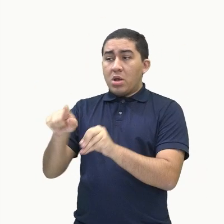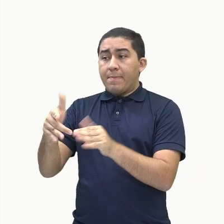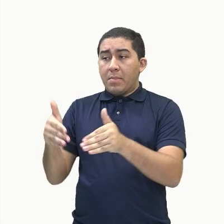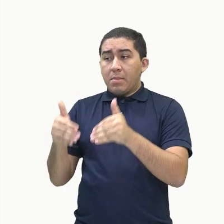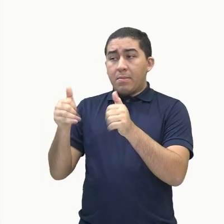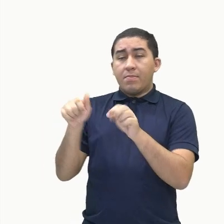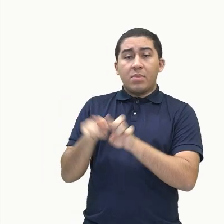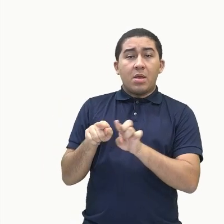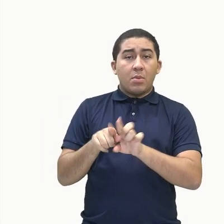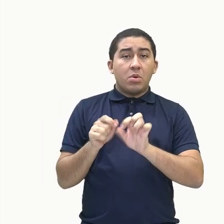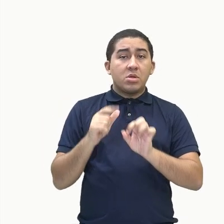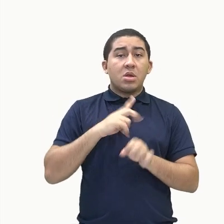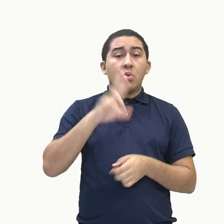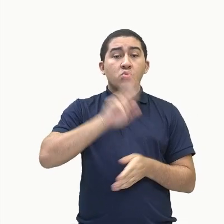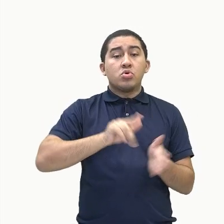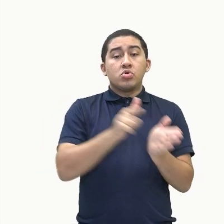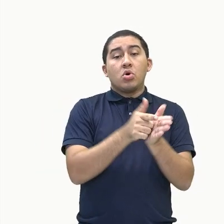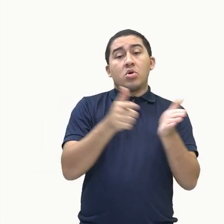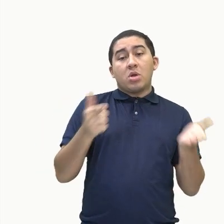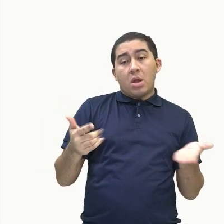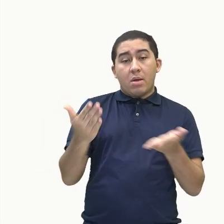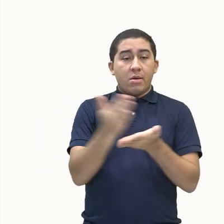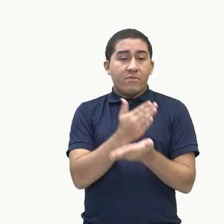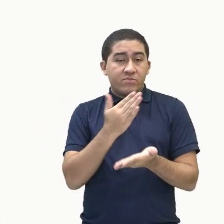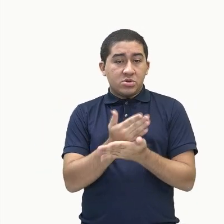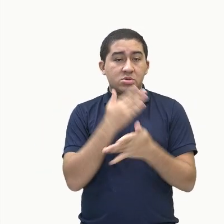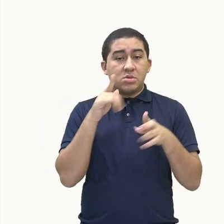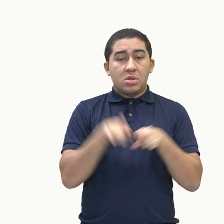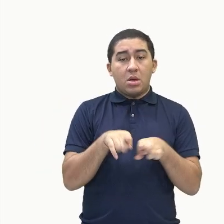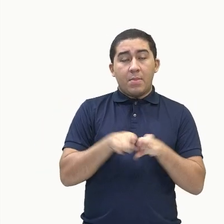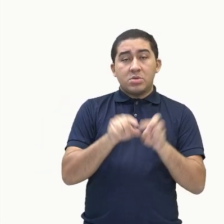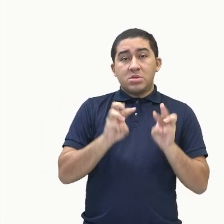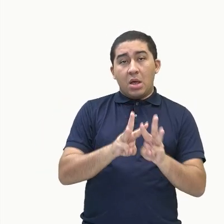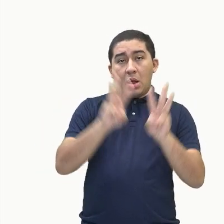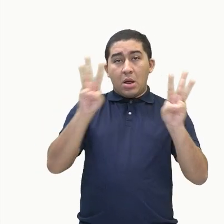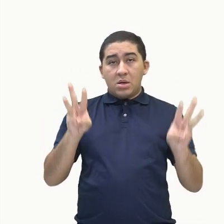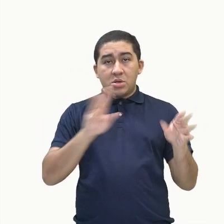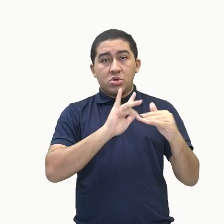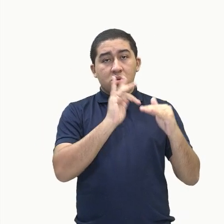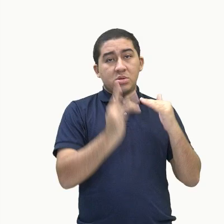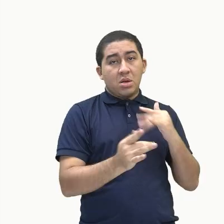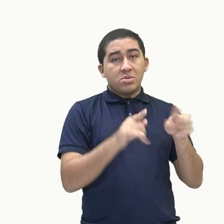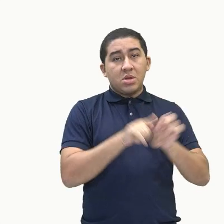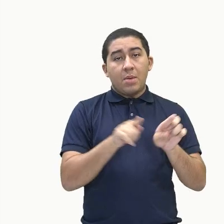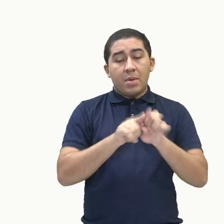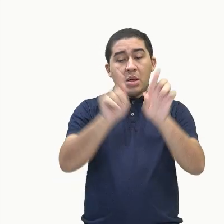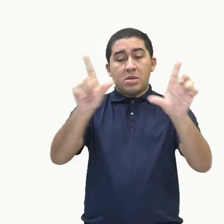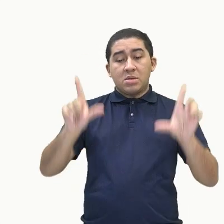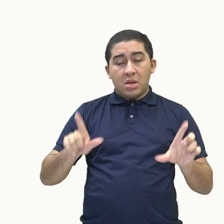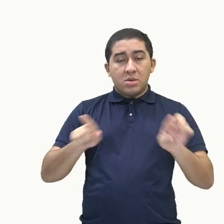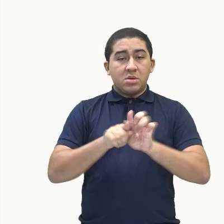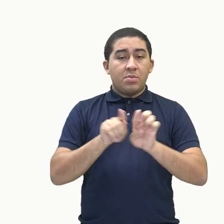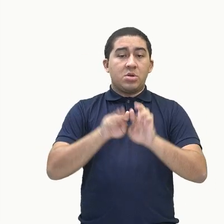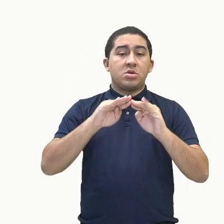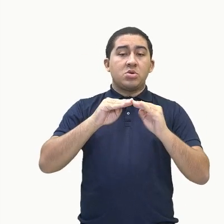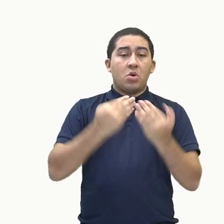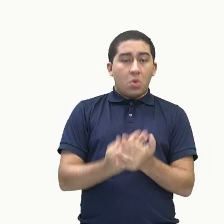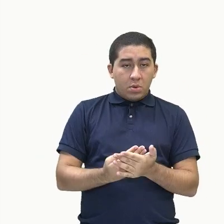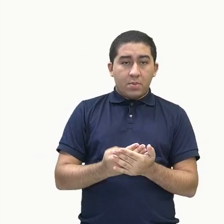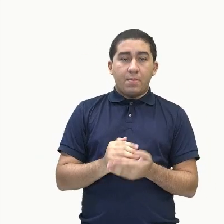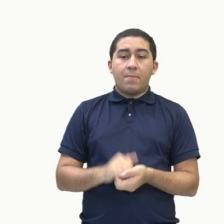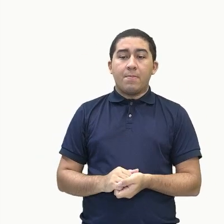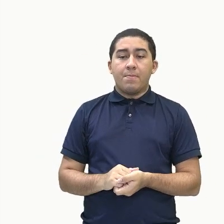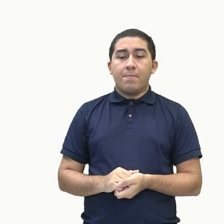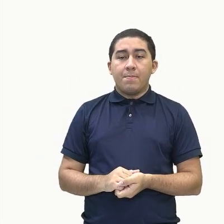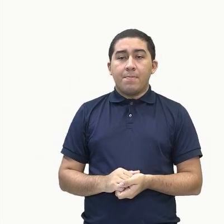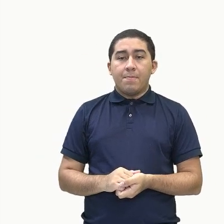já vimos, nos jornais, das revistas, nos sites, das redes sociais, cartazes e até mesmo nas escolas. Então,